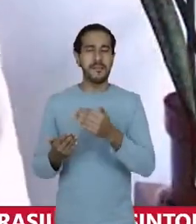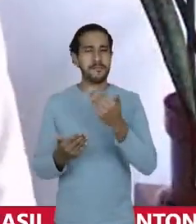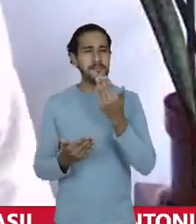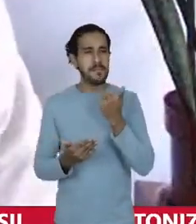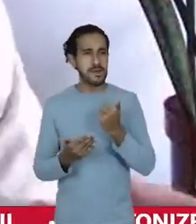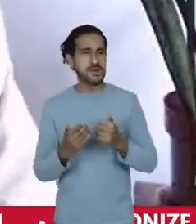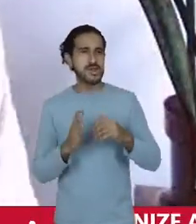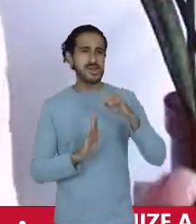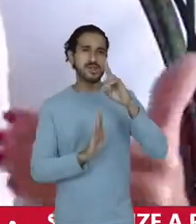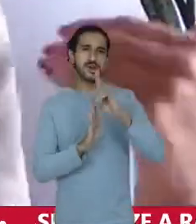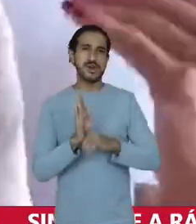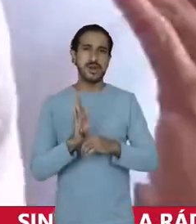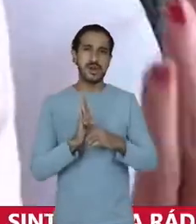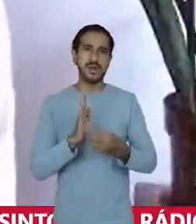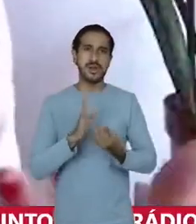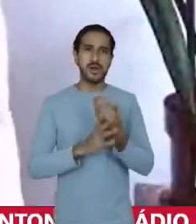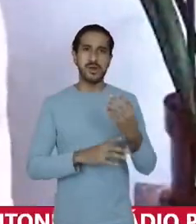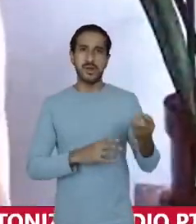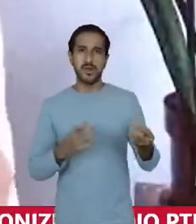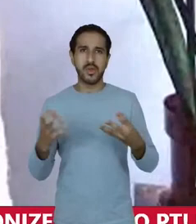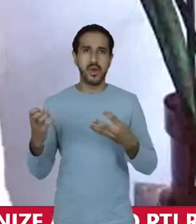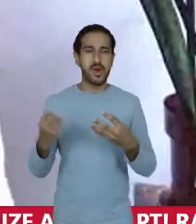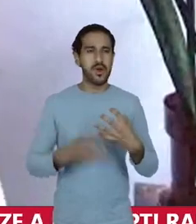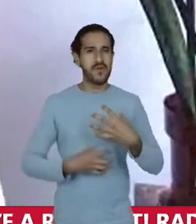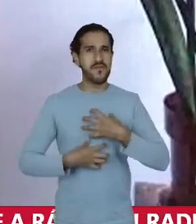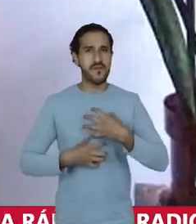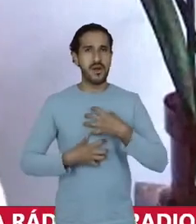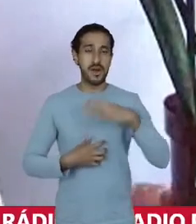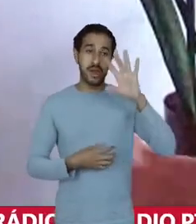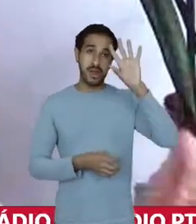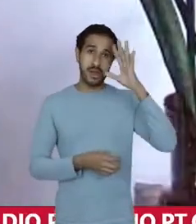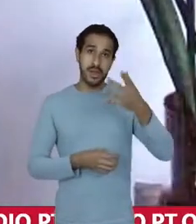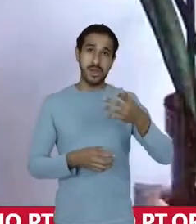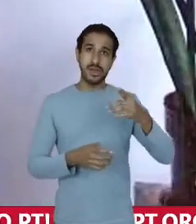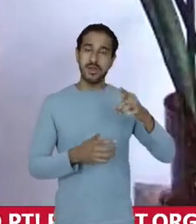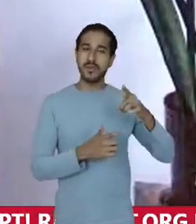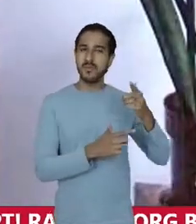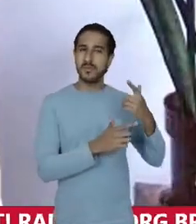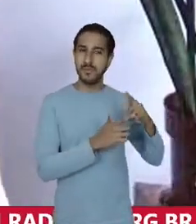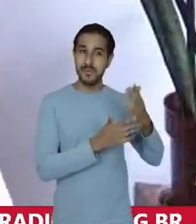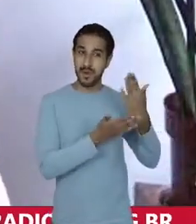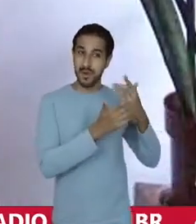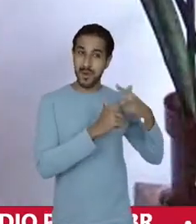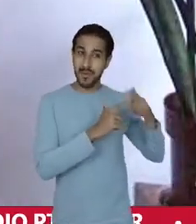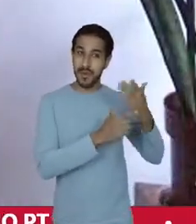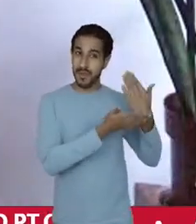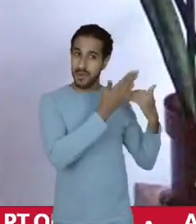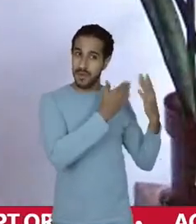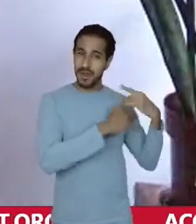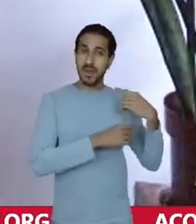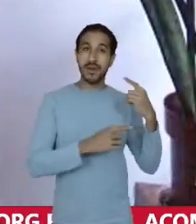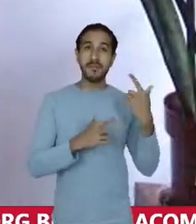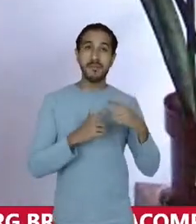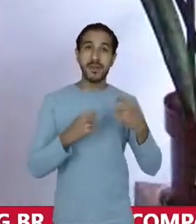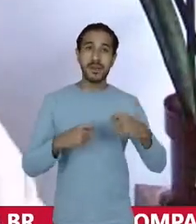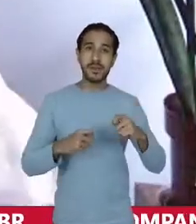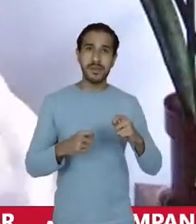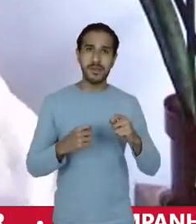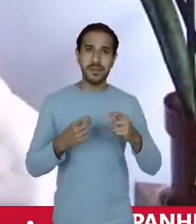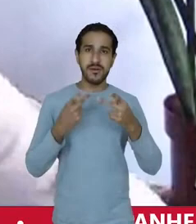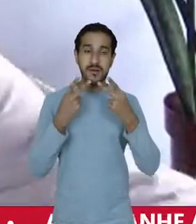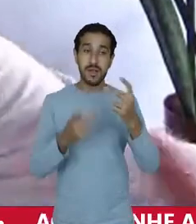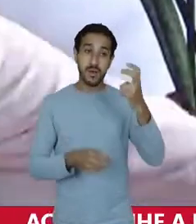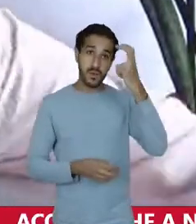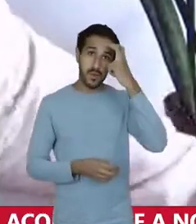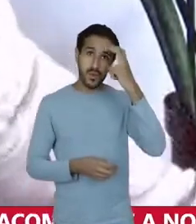direitos, reivindicando novos modos de resolver velhos problemas. Então, eu preciso primeiro colocar a